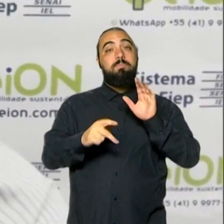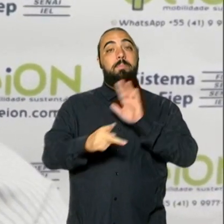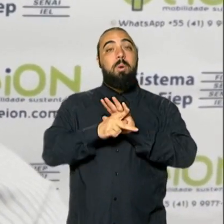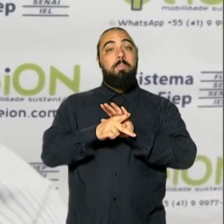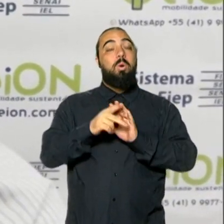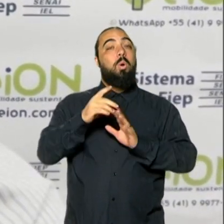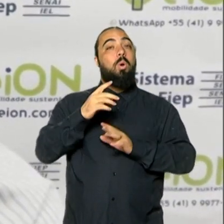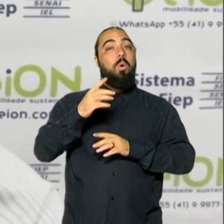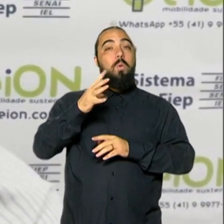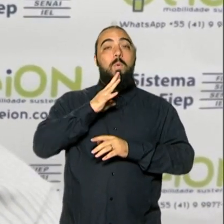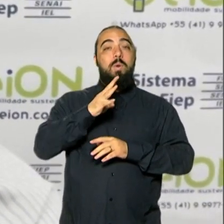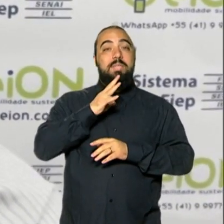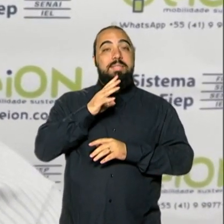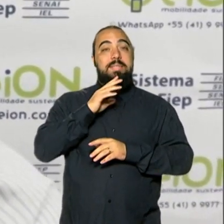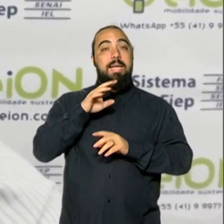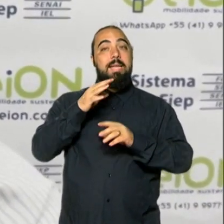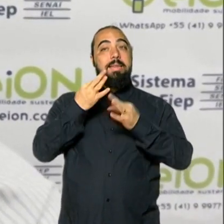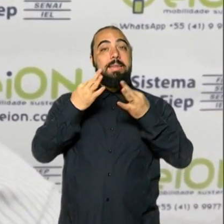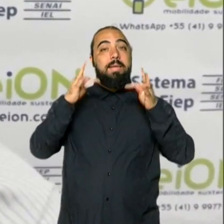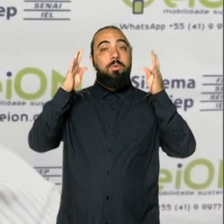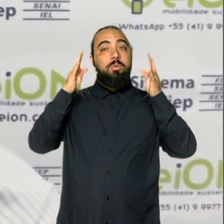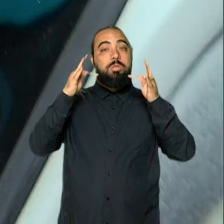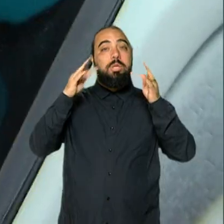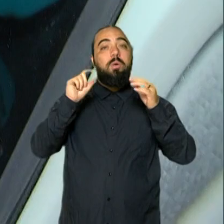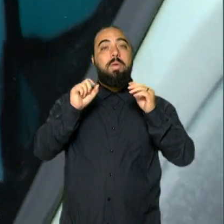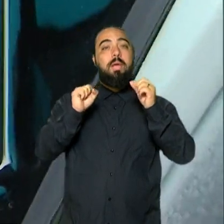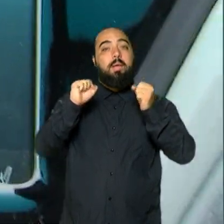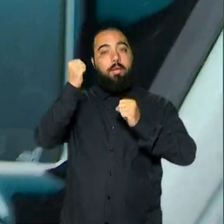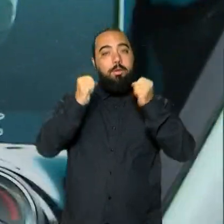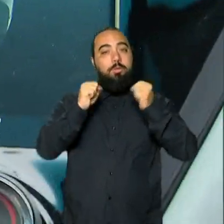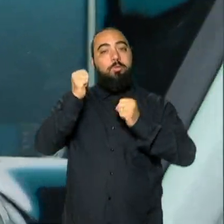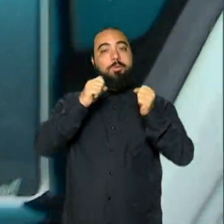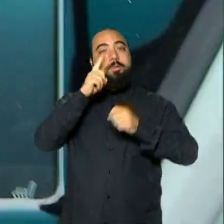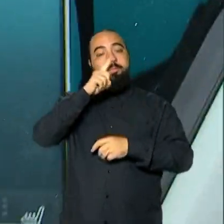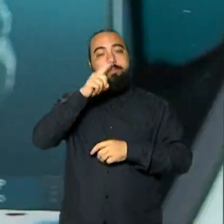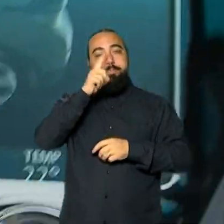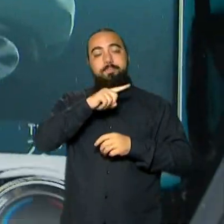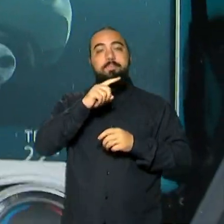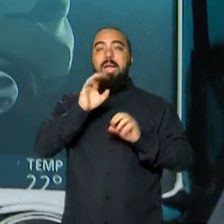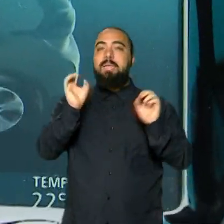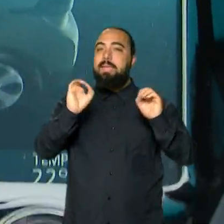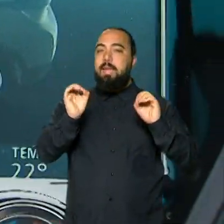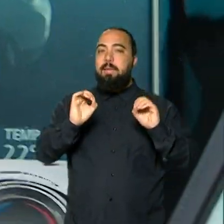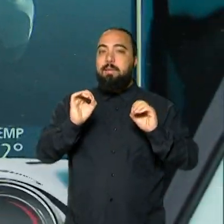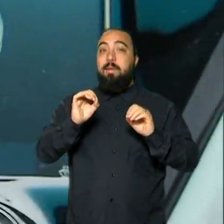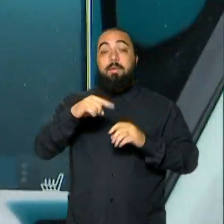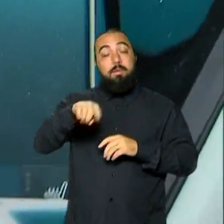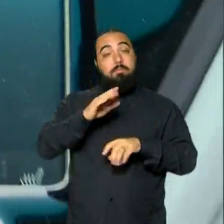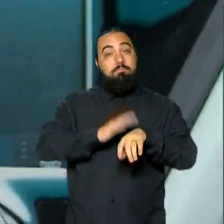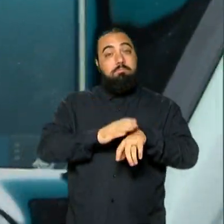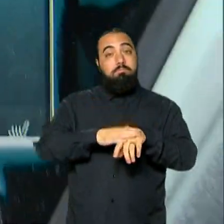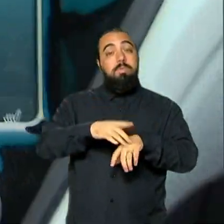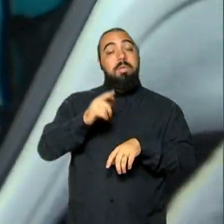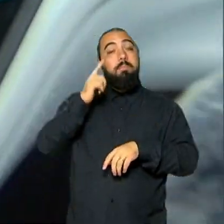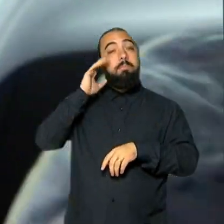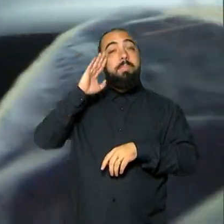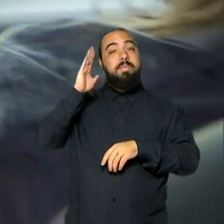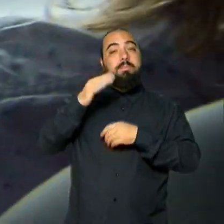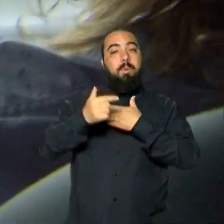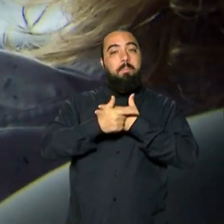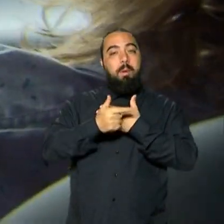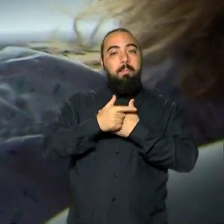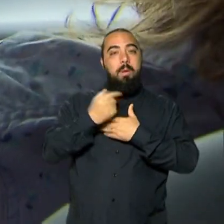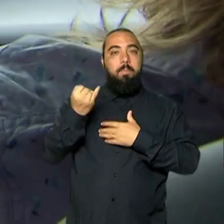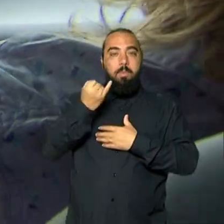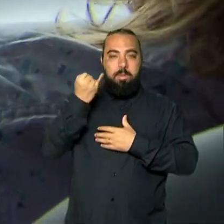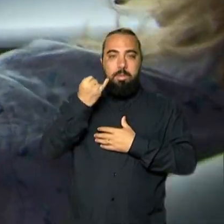fundamental para que a indústria brasileira não fique defasada. E os carros elétricos vão cumprir um papel fundamental. Não só a geração